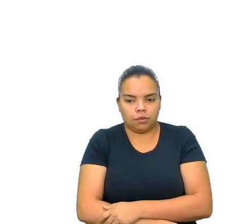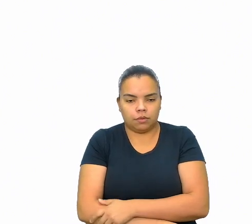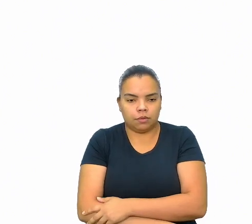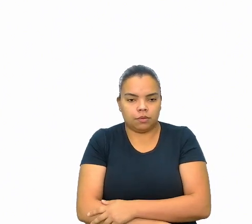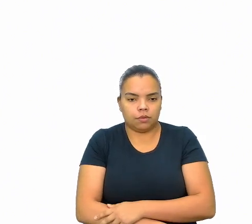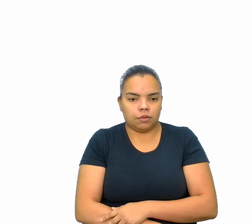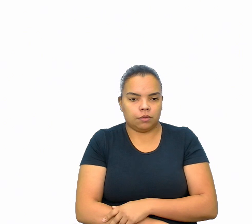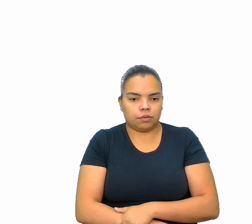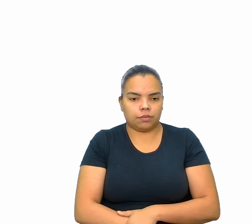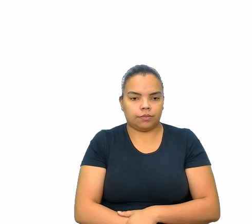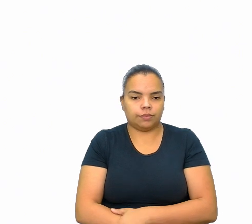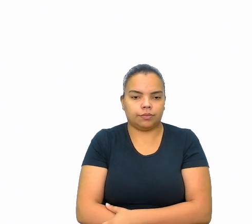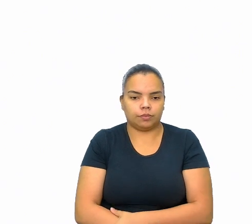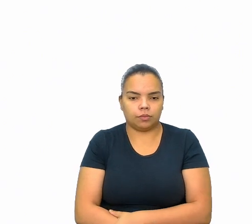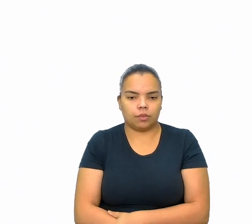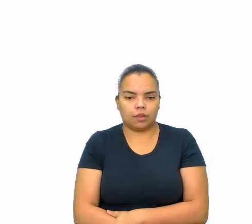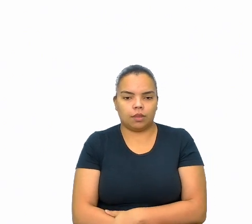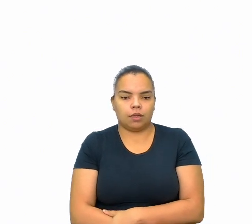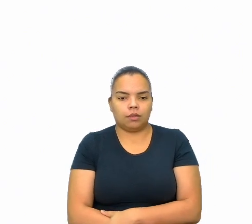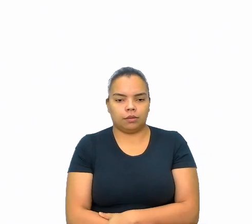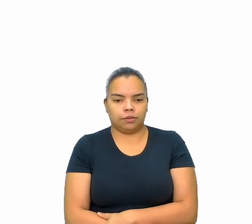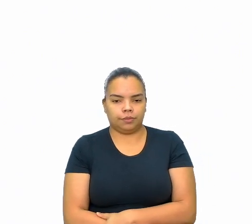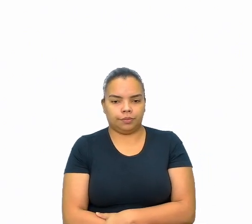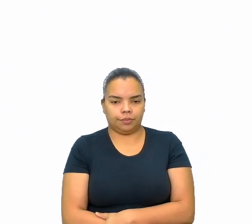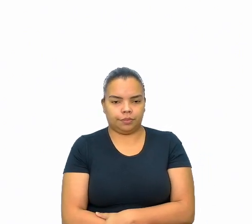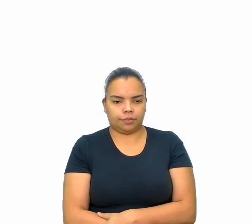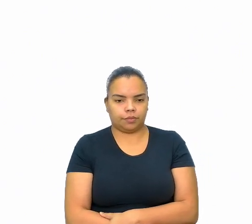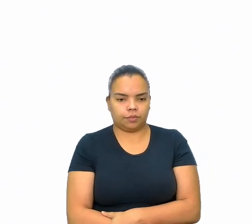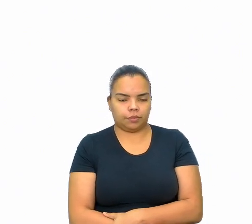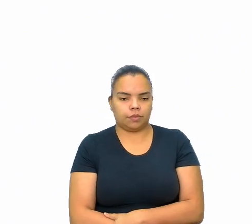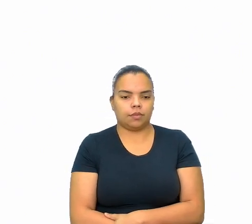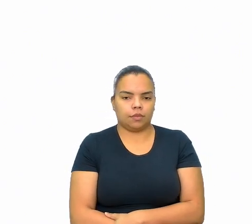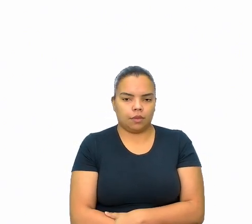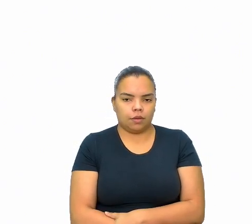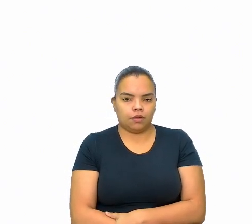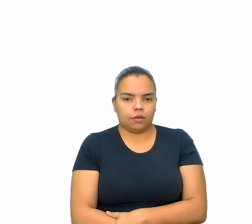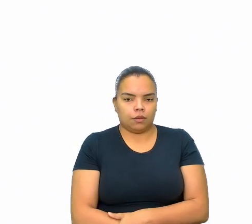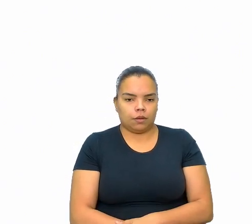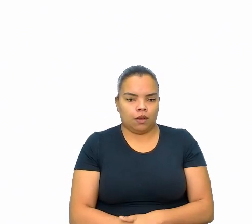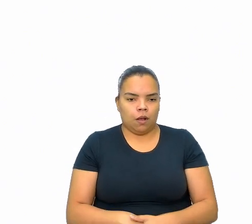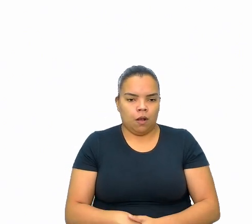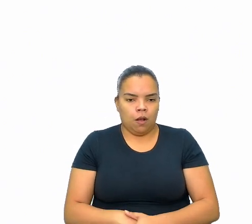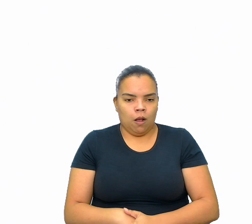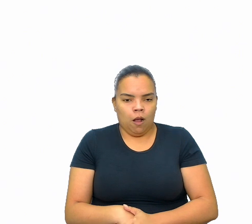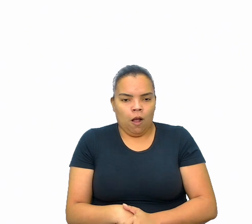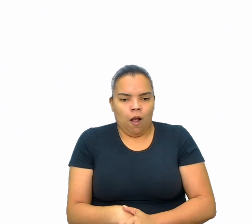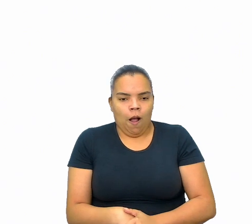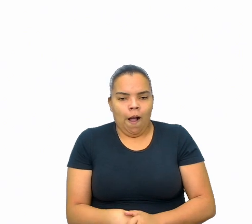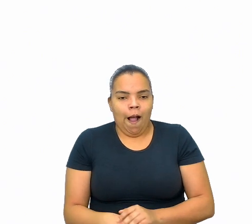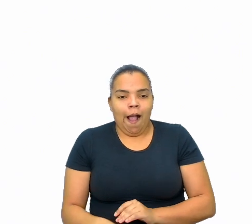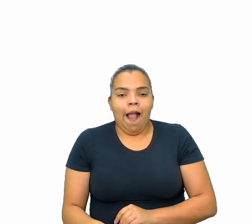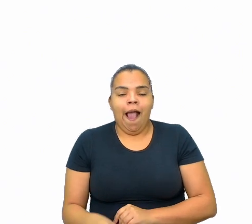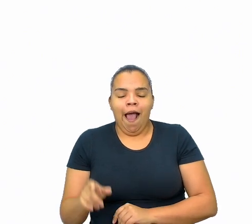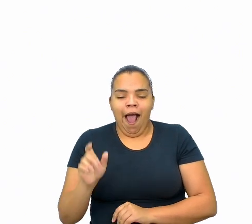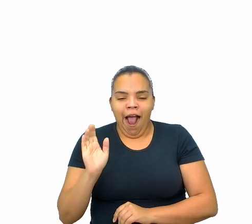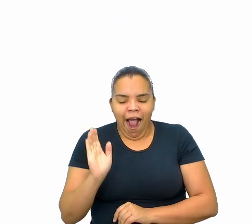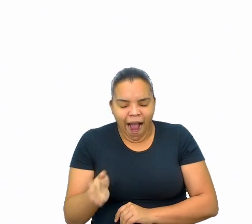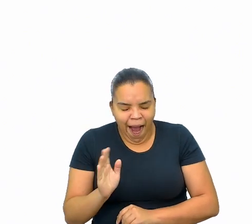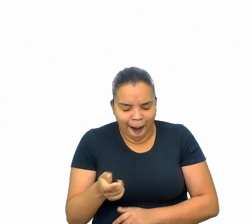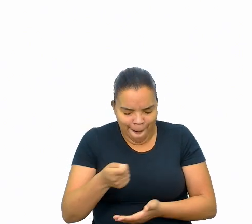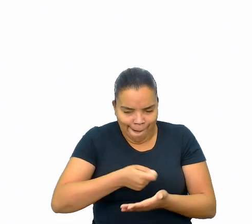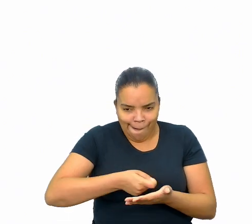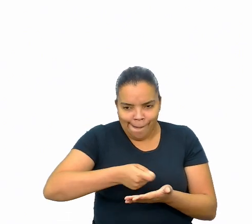deixa eu dar uma olhadinha aqui, mais o número 716, né? E a Fernanda, ela já escreveu